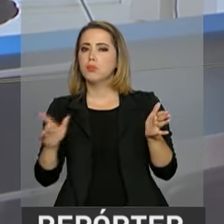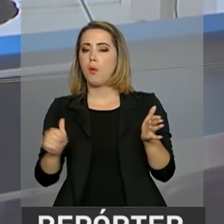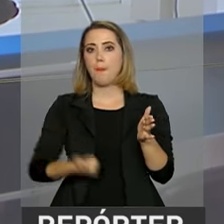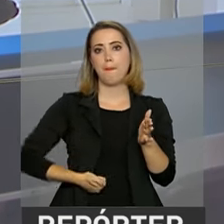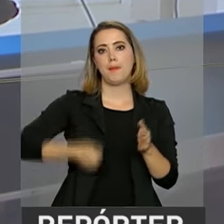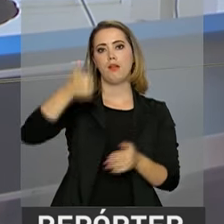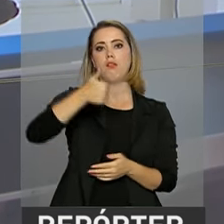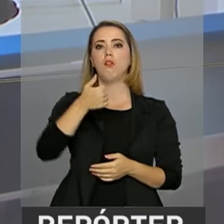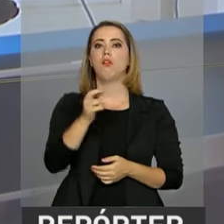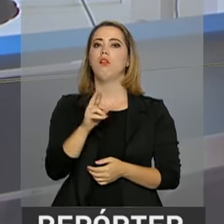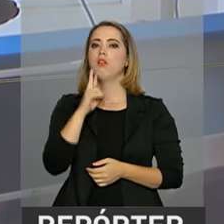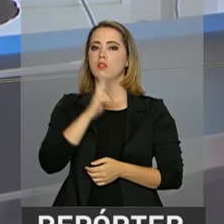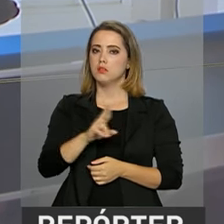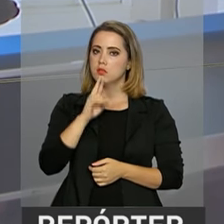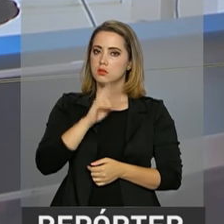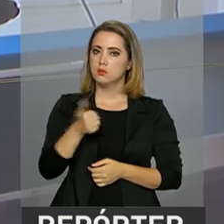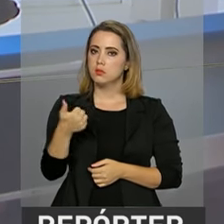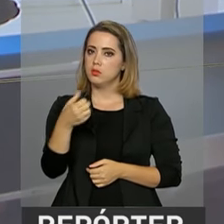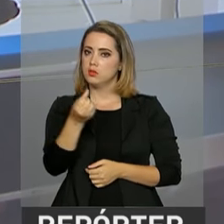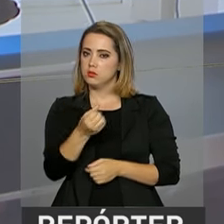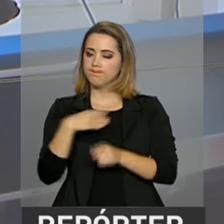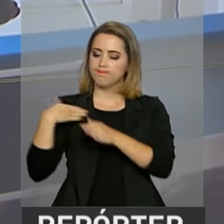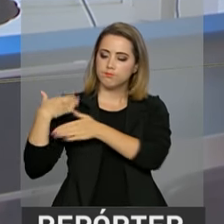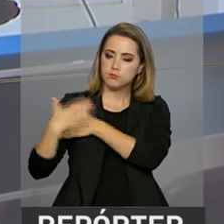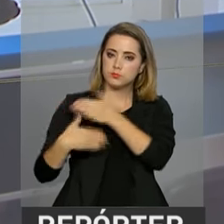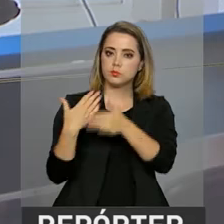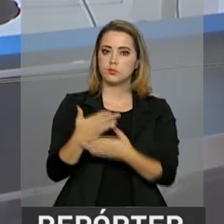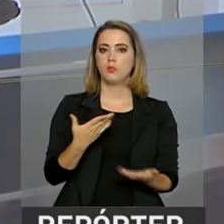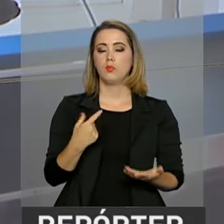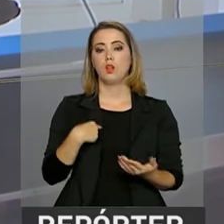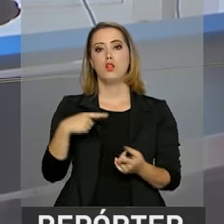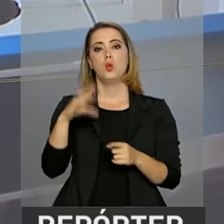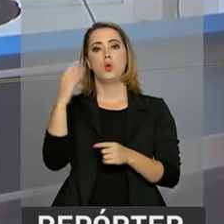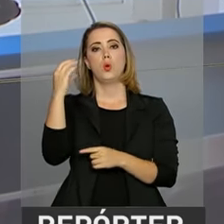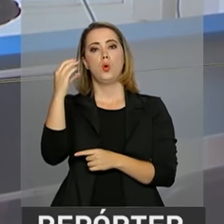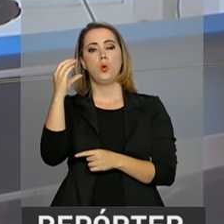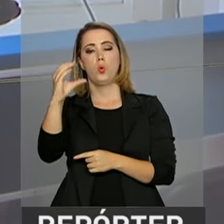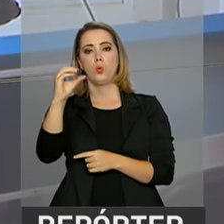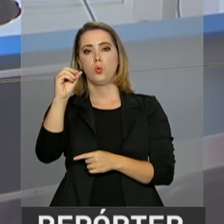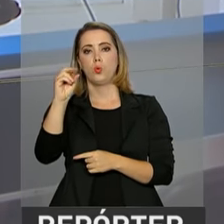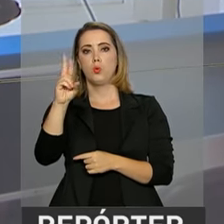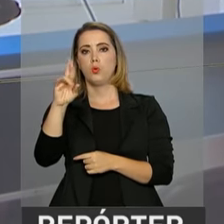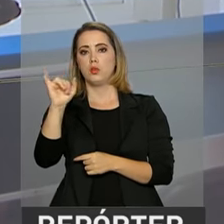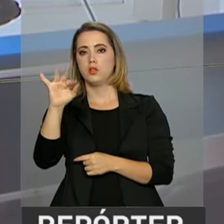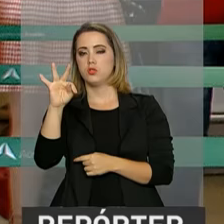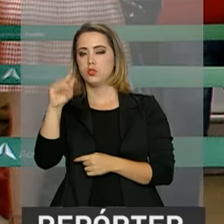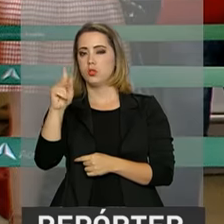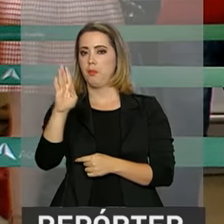16 rodadas da série histórica. O terminal de Curitiba foi o mais bem avaliado.